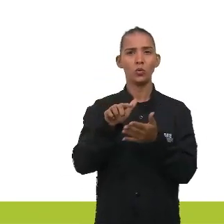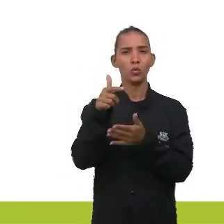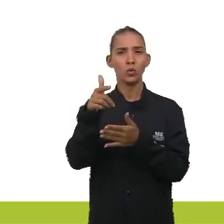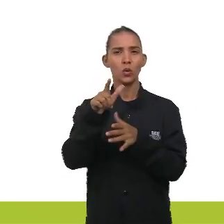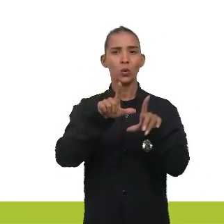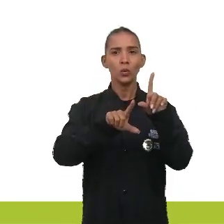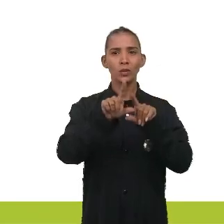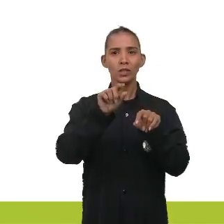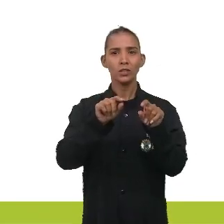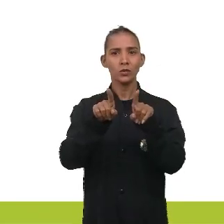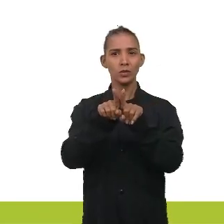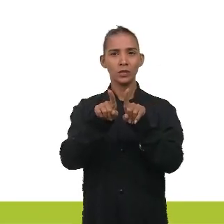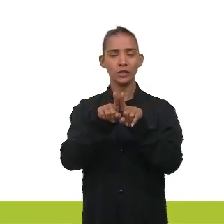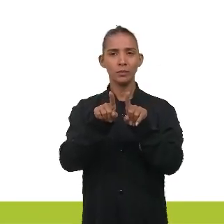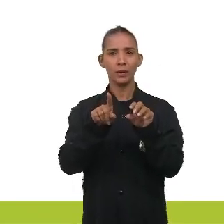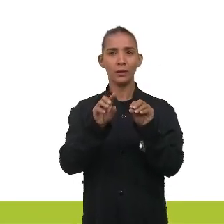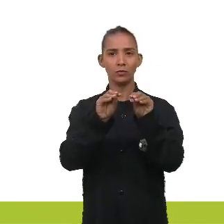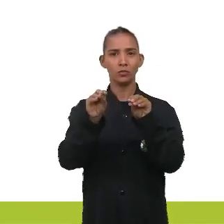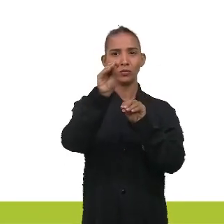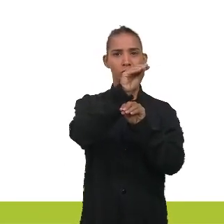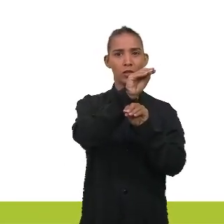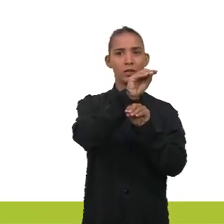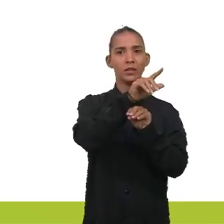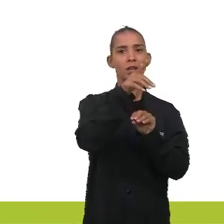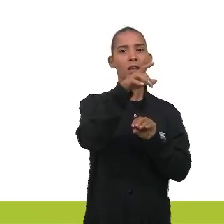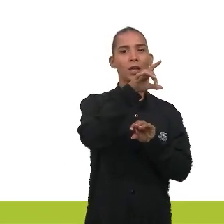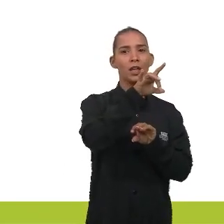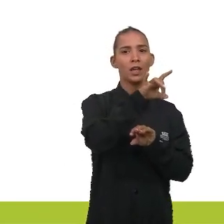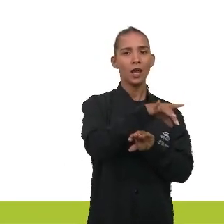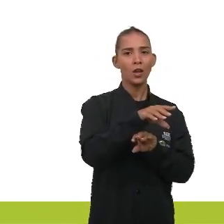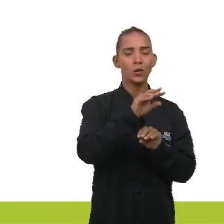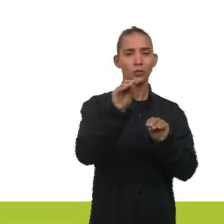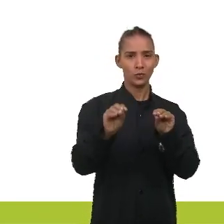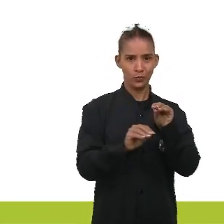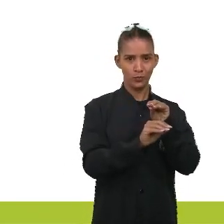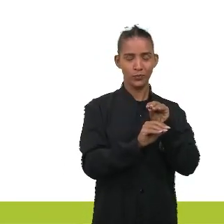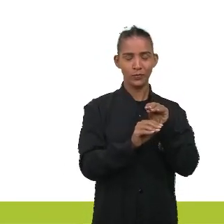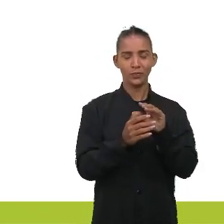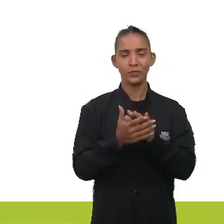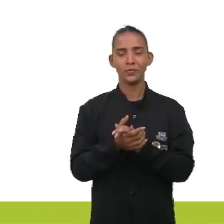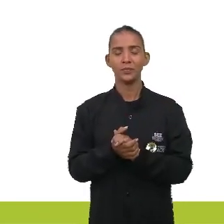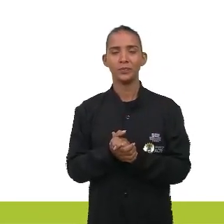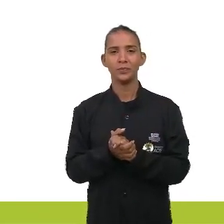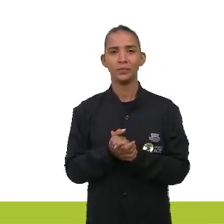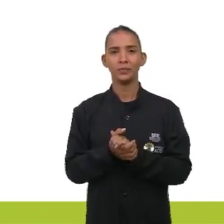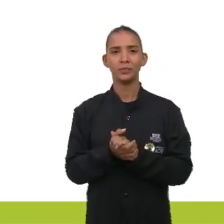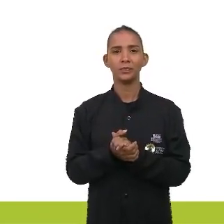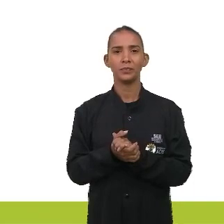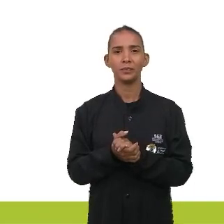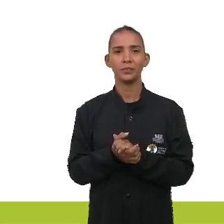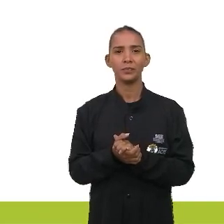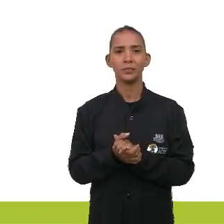2 e, por fim, eu tenho 1. Ou 3 vezes 2 vezes 1. 3 fatorial.